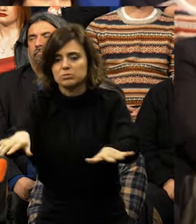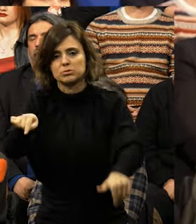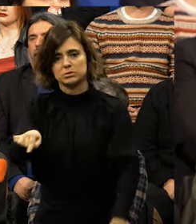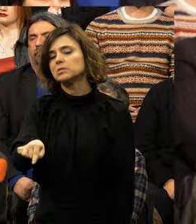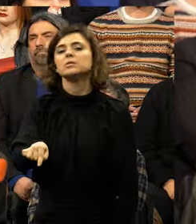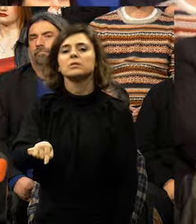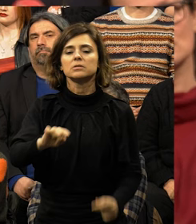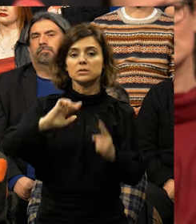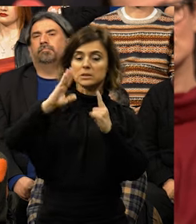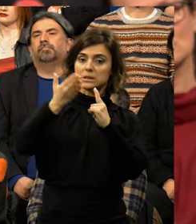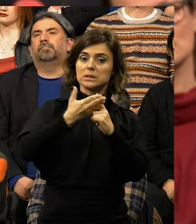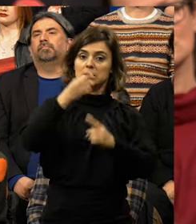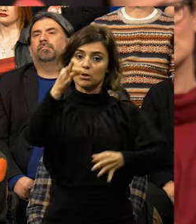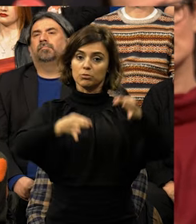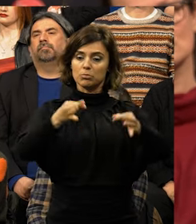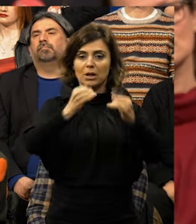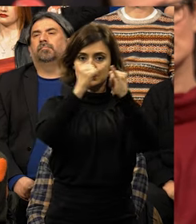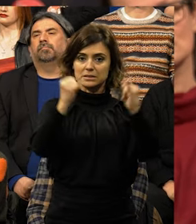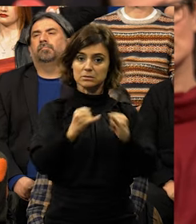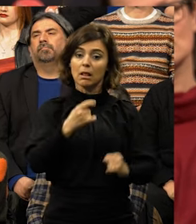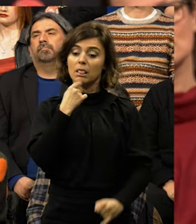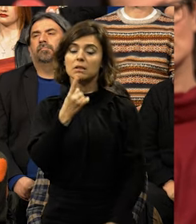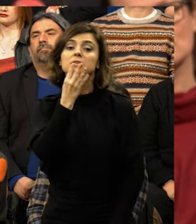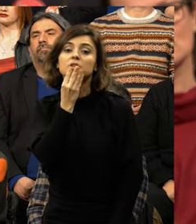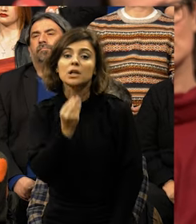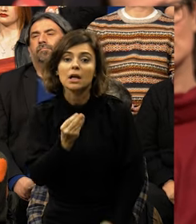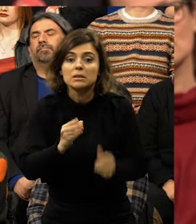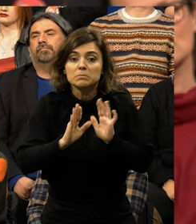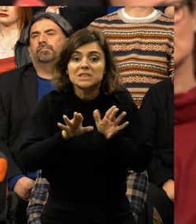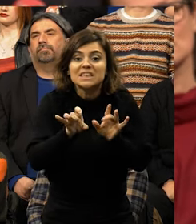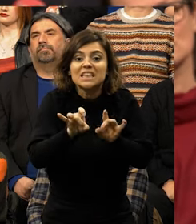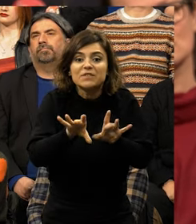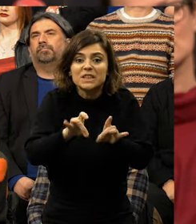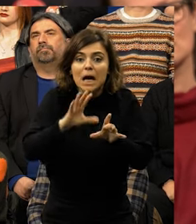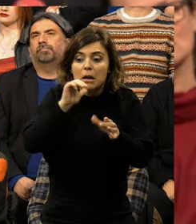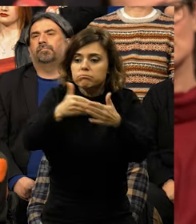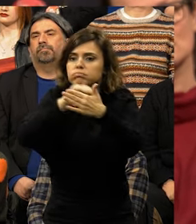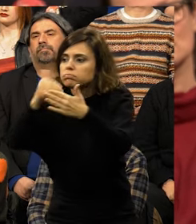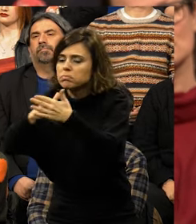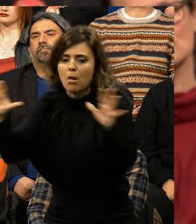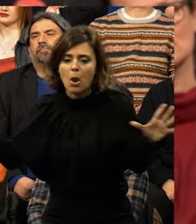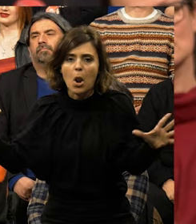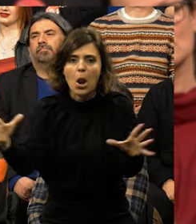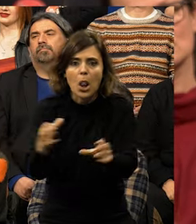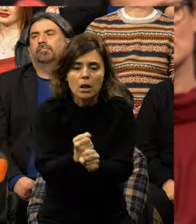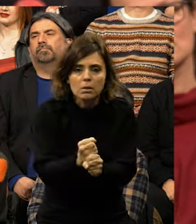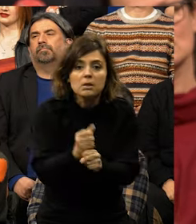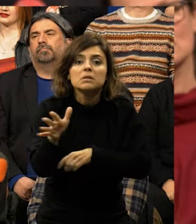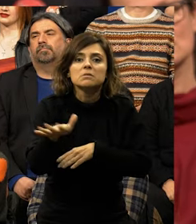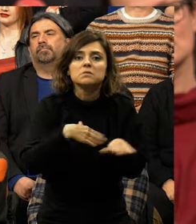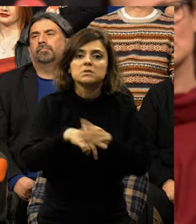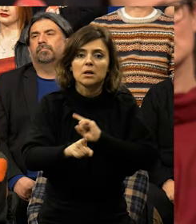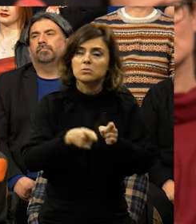tribunal penal internacional que declarou que o Estado de Israel teria tomar medidas para evitar o genocídio o que é que foi feito segundo as